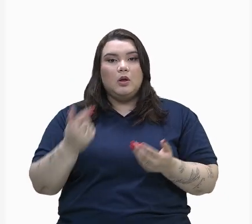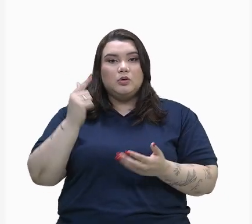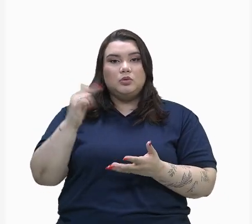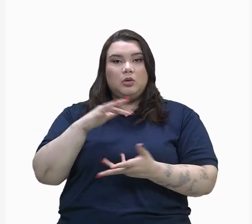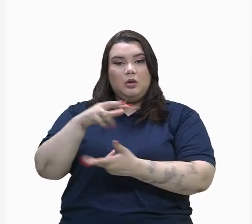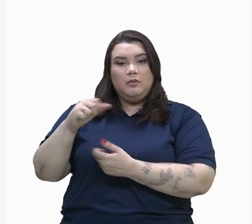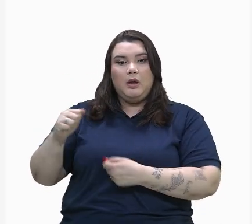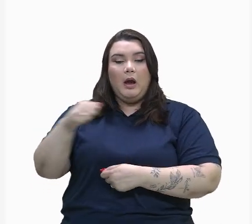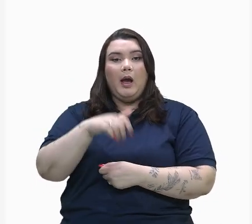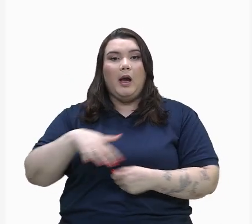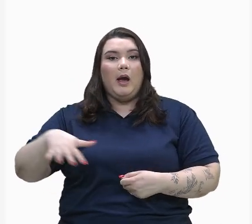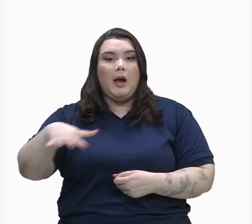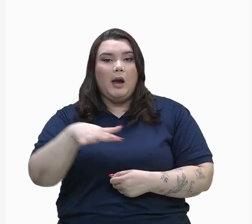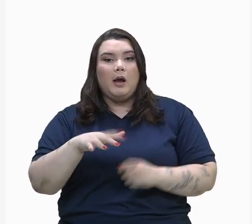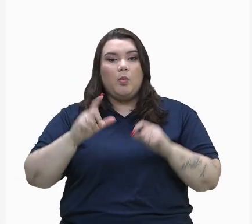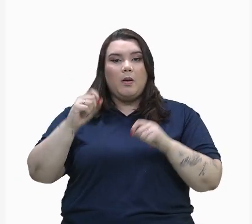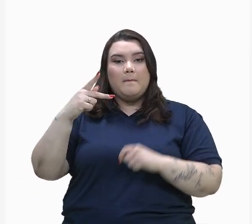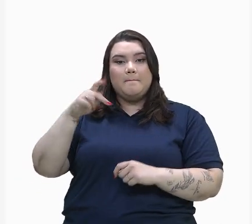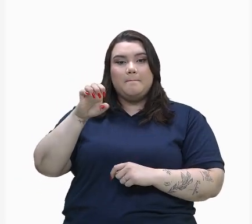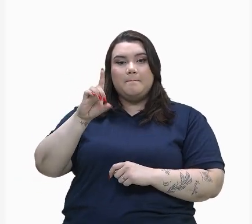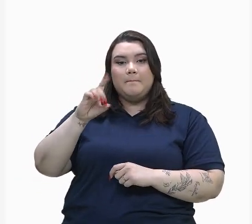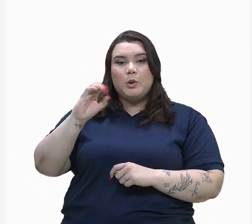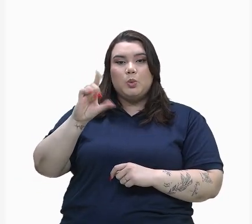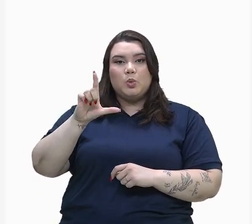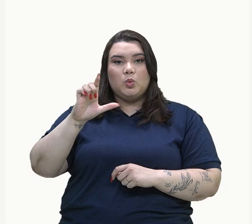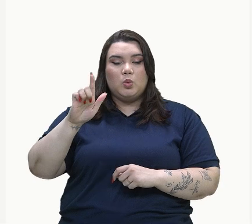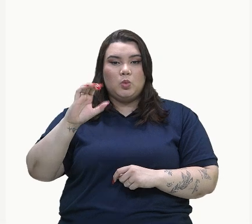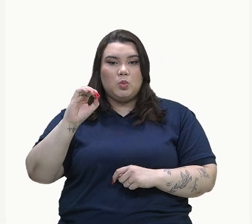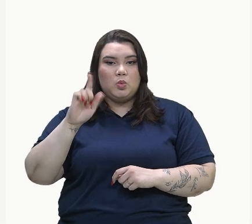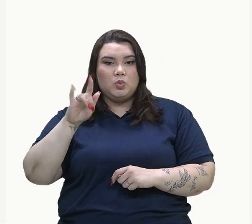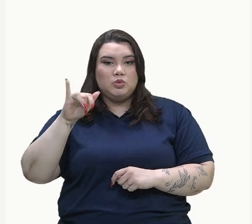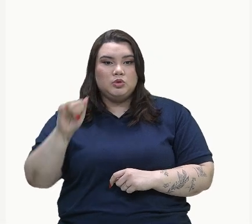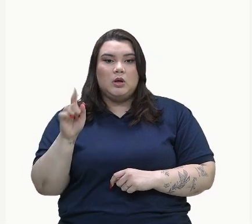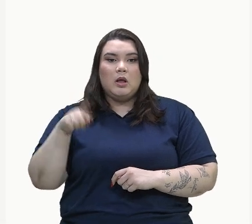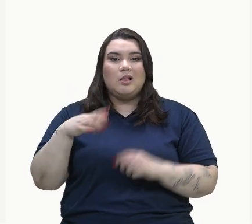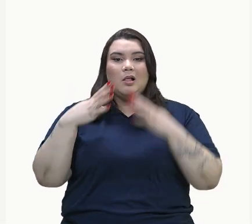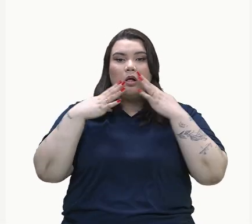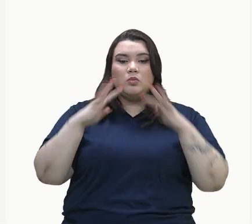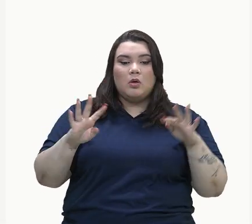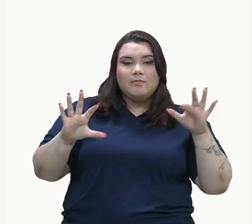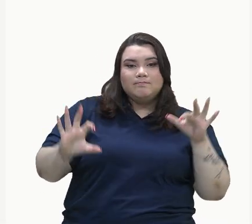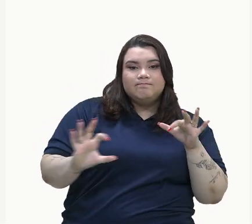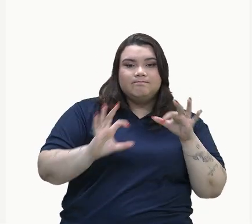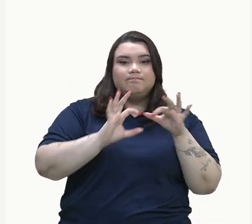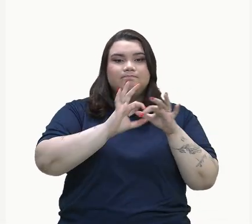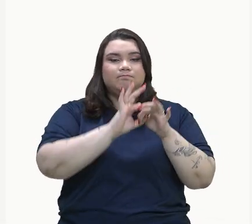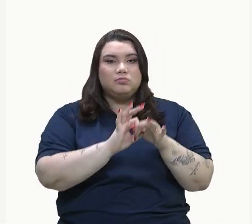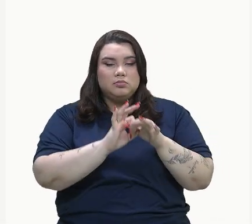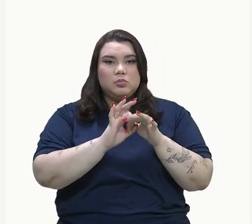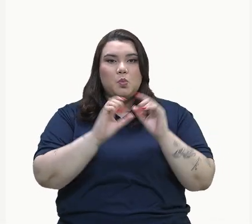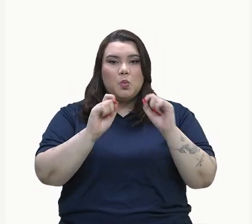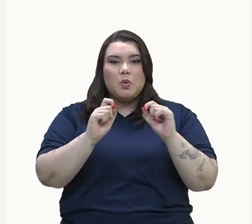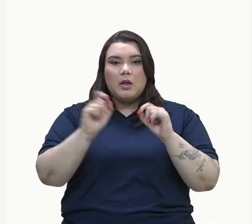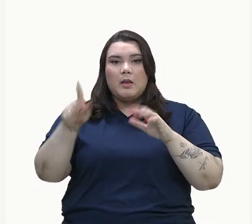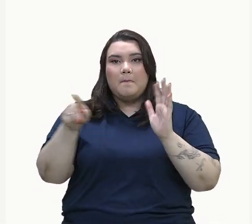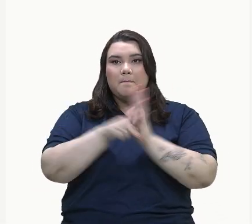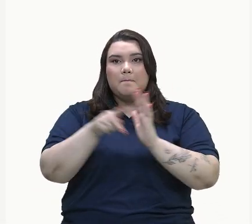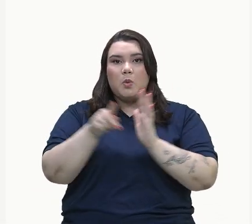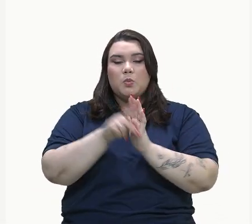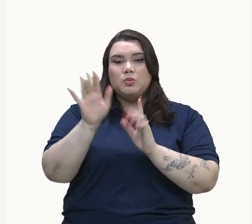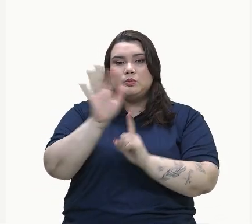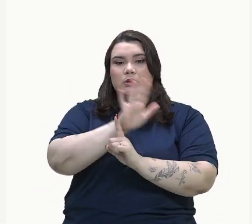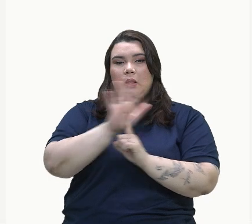a geografia, o solo é parte natural e integrada à paisagem. É